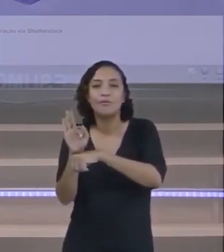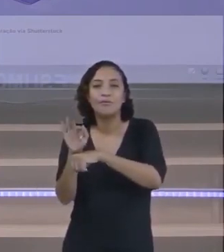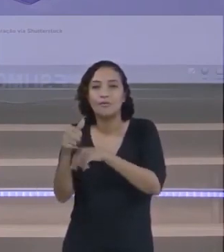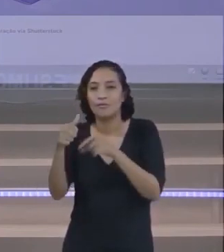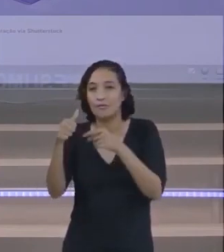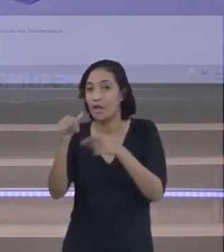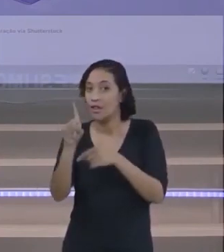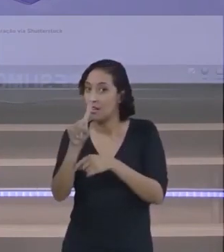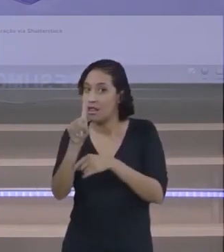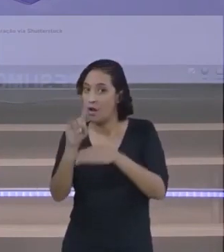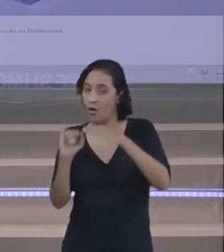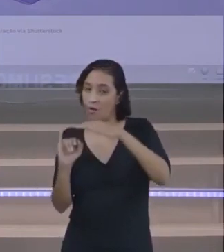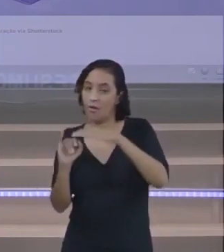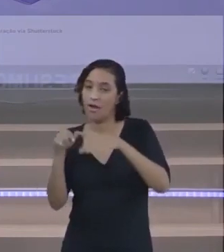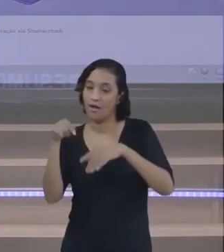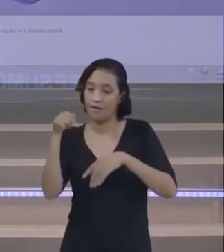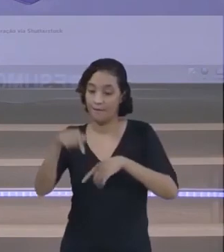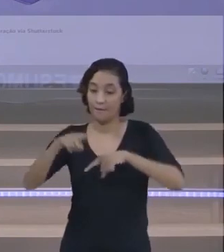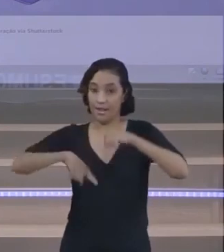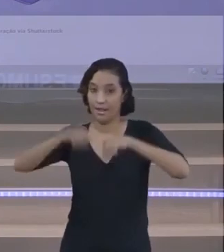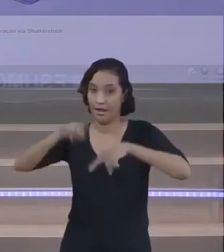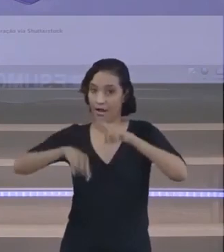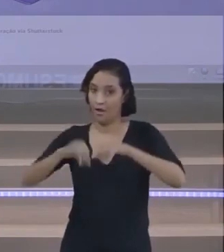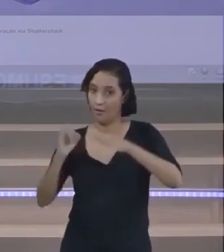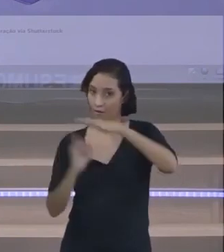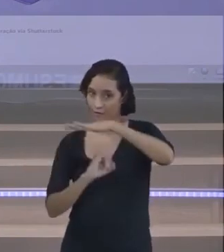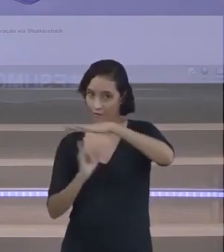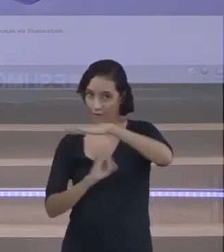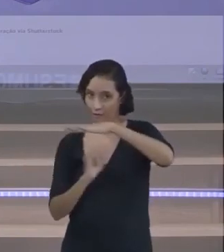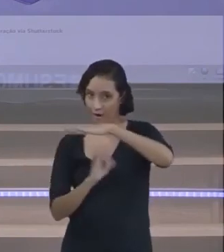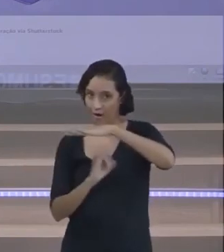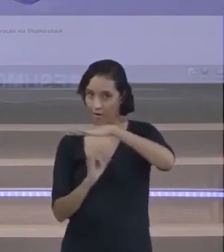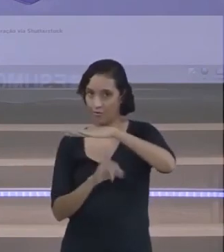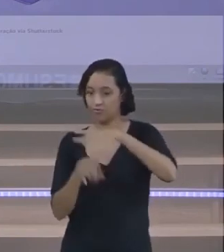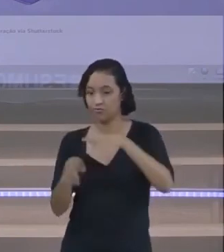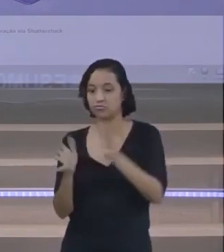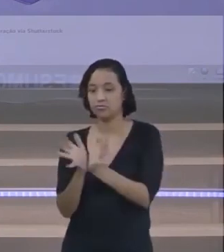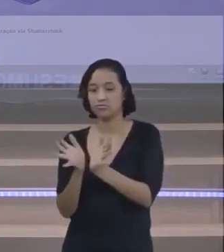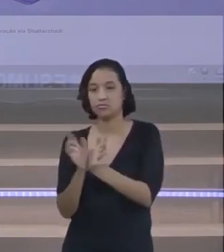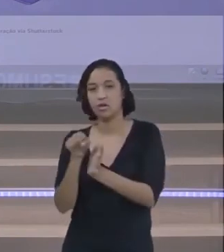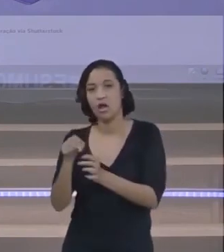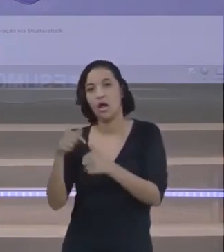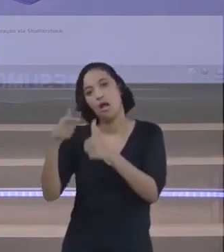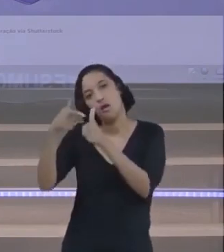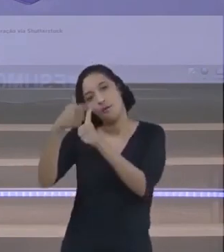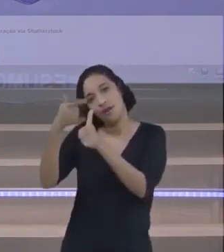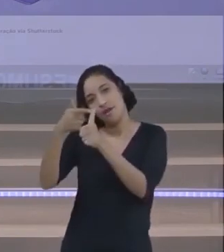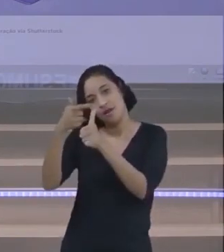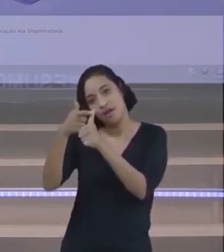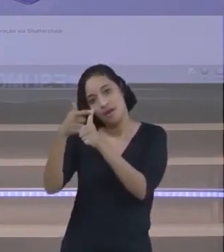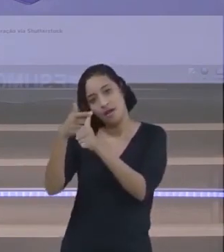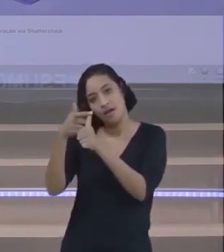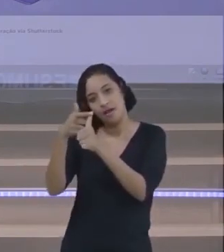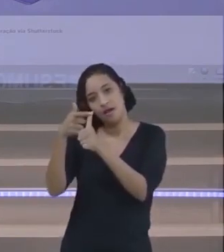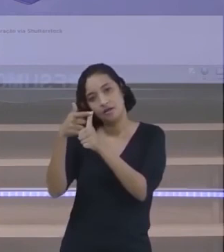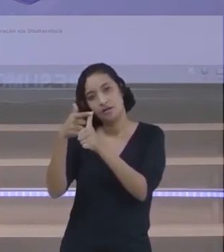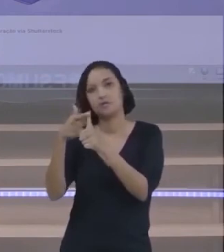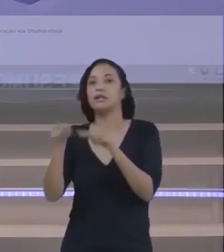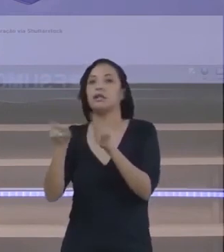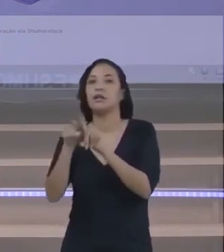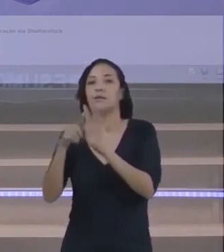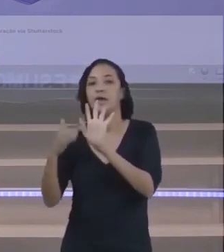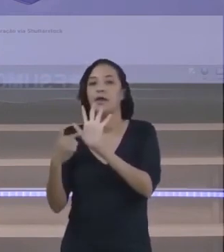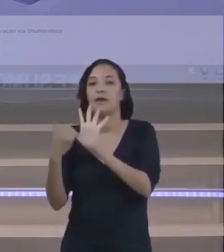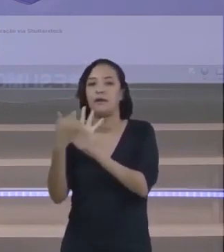Polegada, não convencional polegada, o palmo, o pé, o passo, então são elementos que